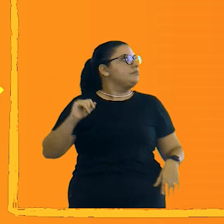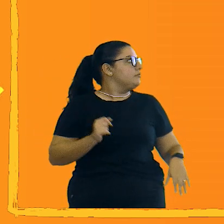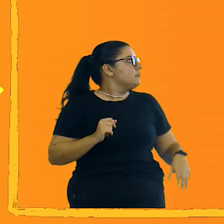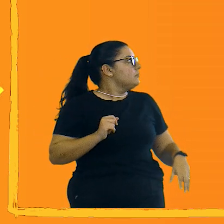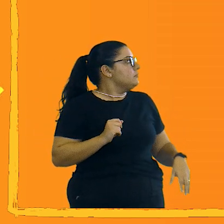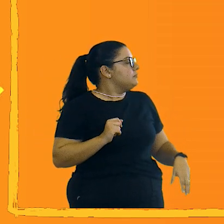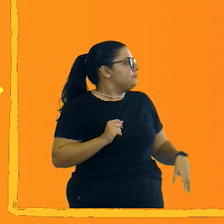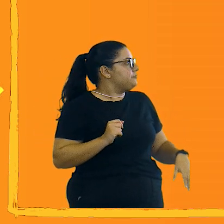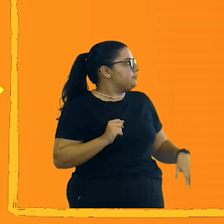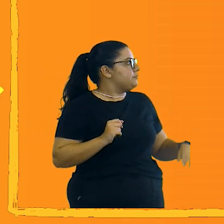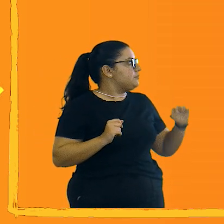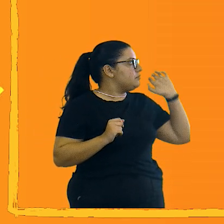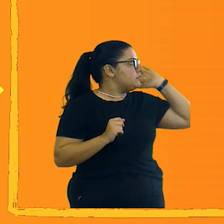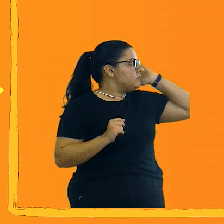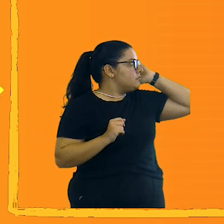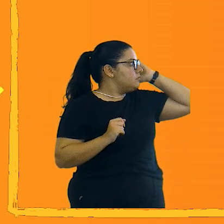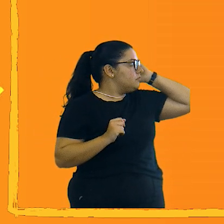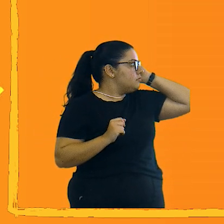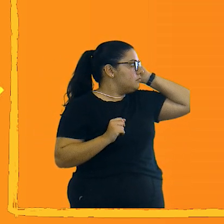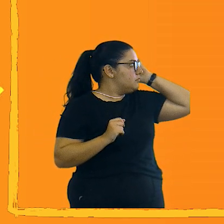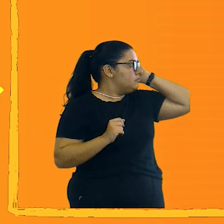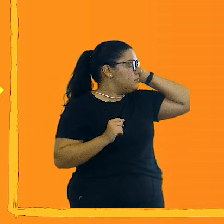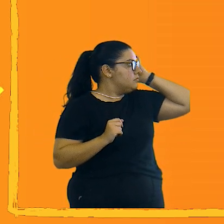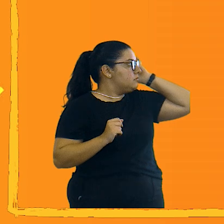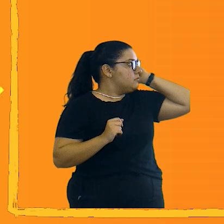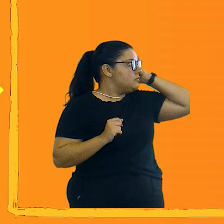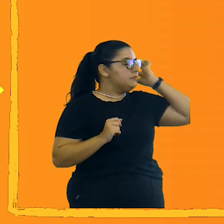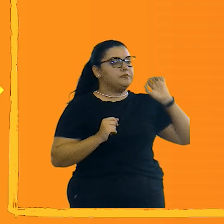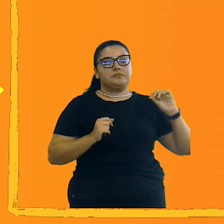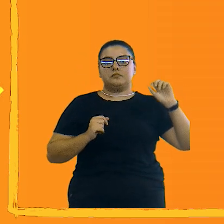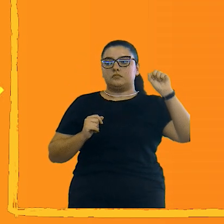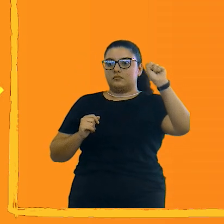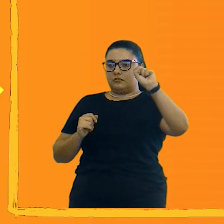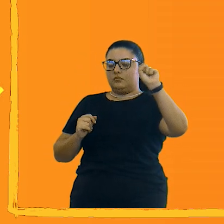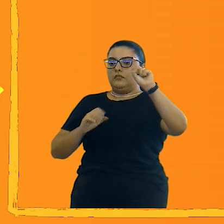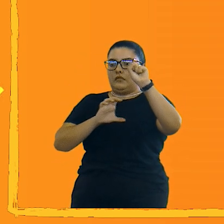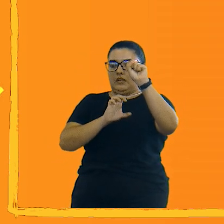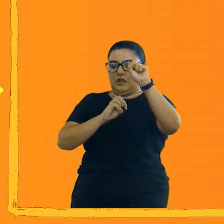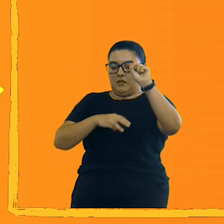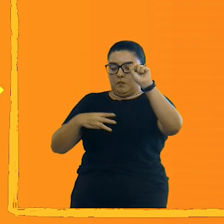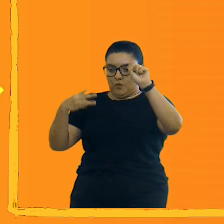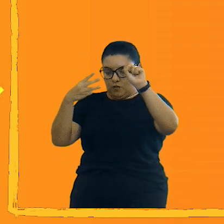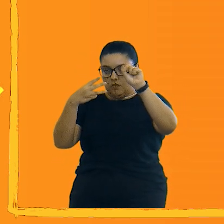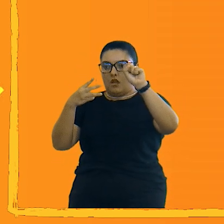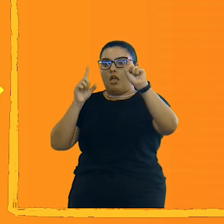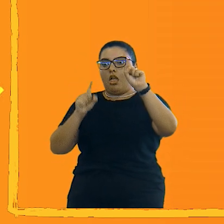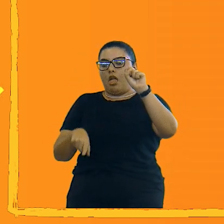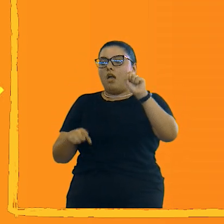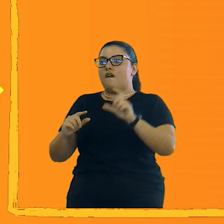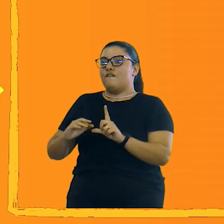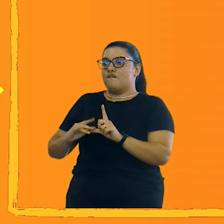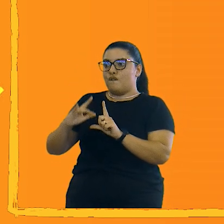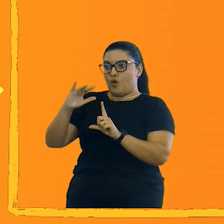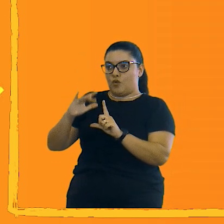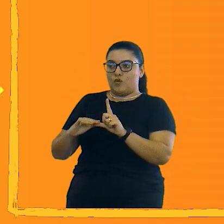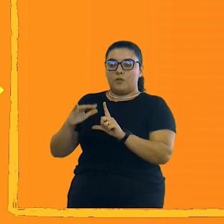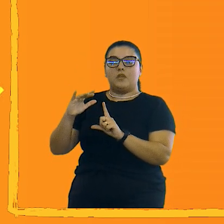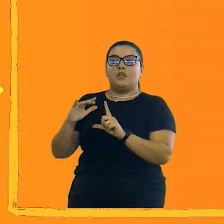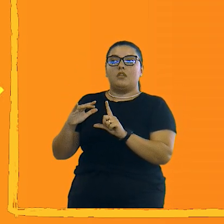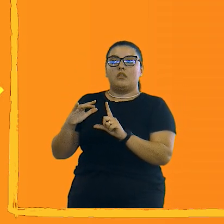desconfio cm segundo por cm c é medida de volume cím